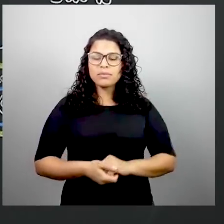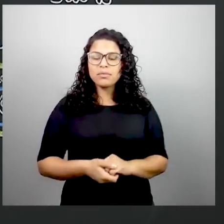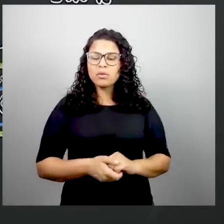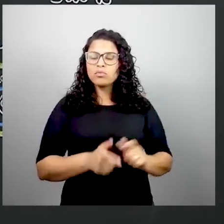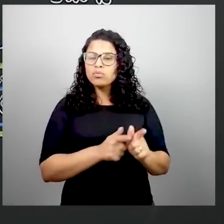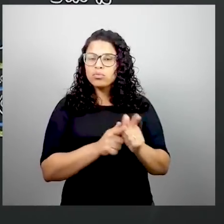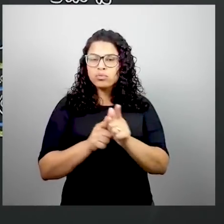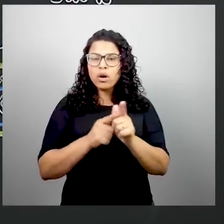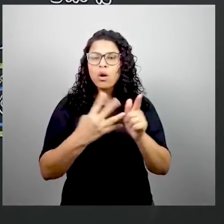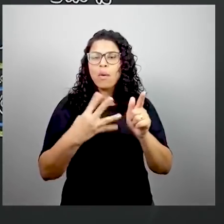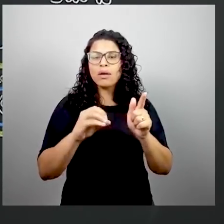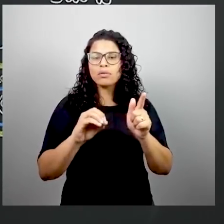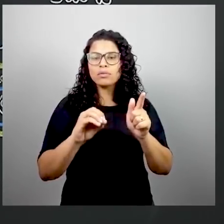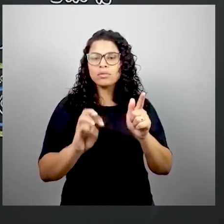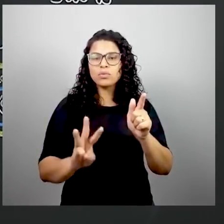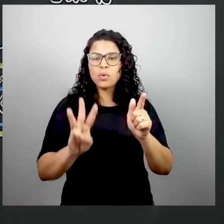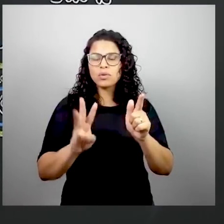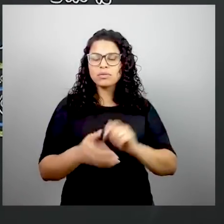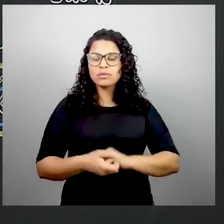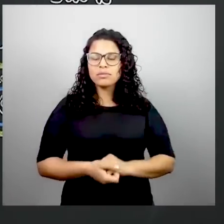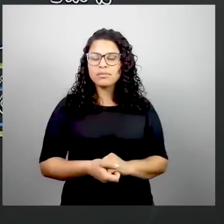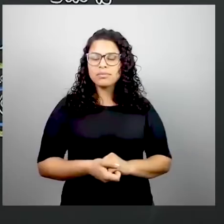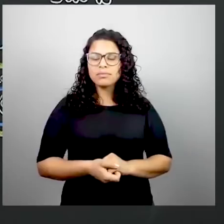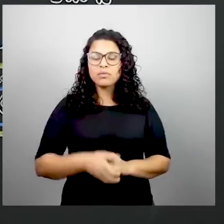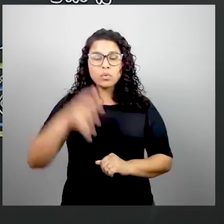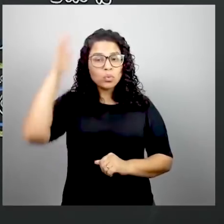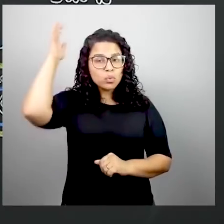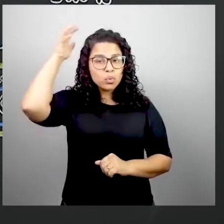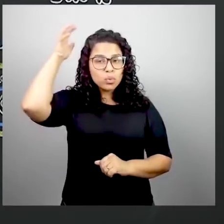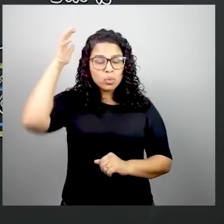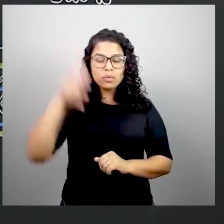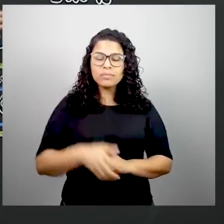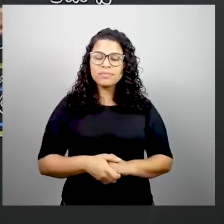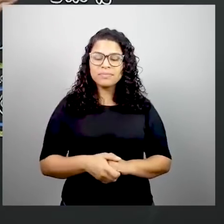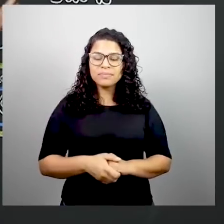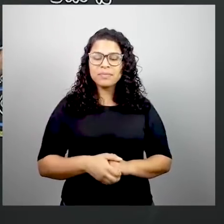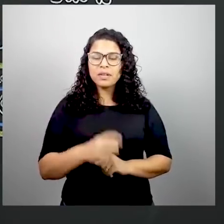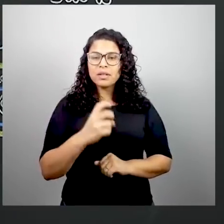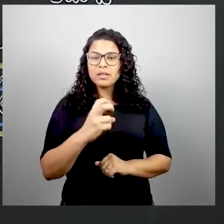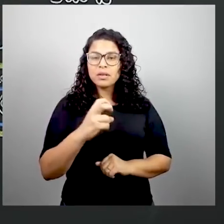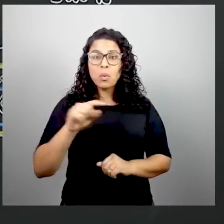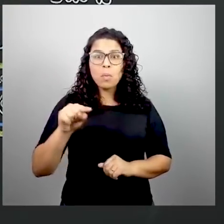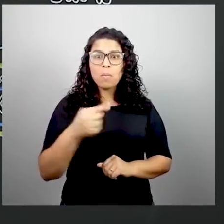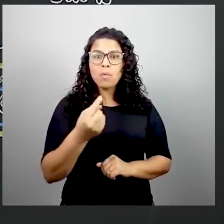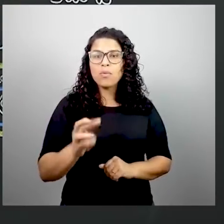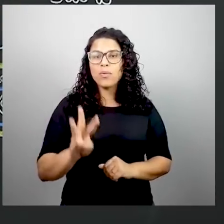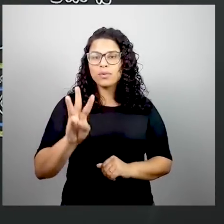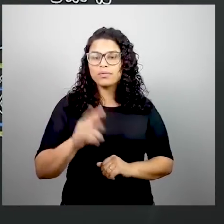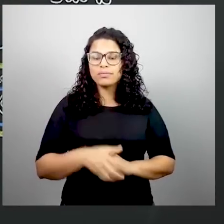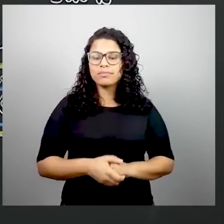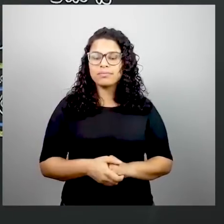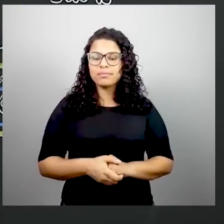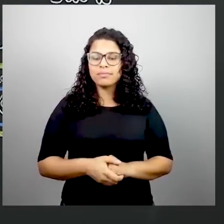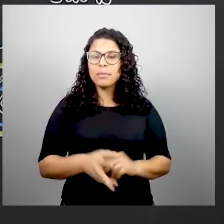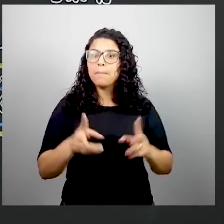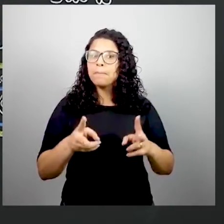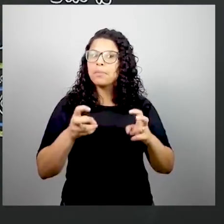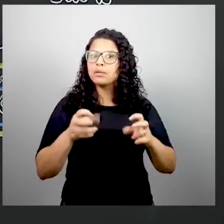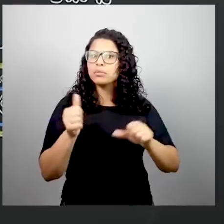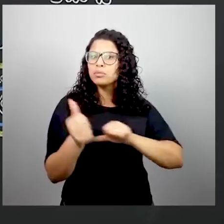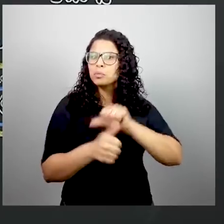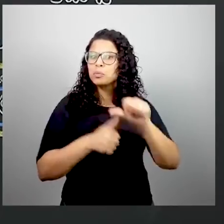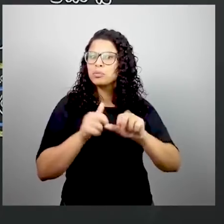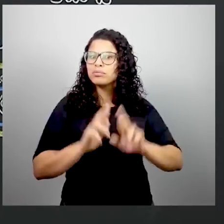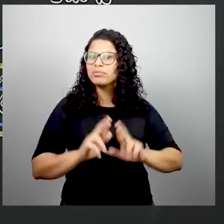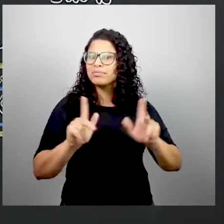uma furadeira de 400 watts, um chuveiro elétrico de 5.000 watts. Você fala, percebi